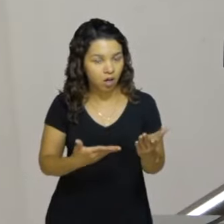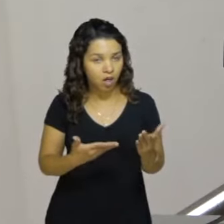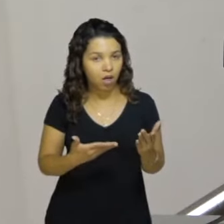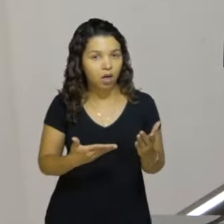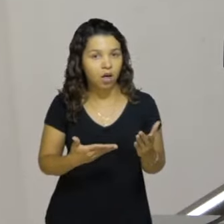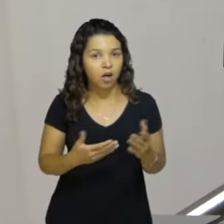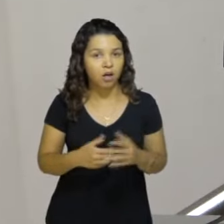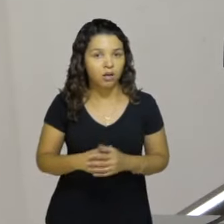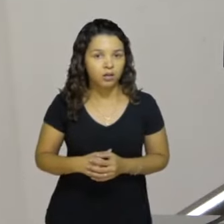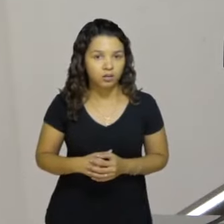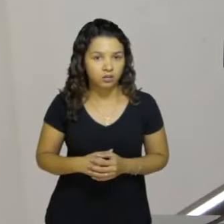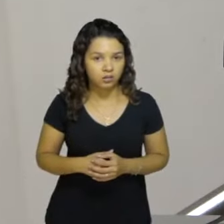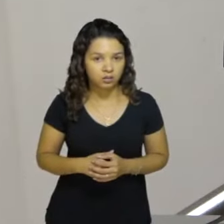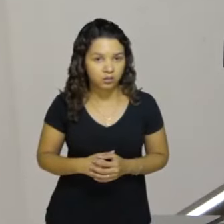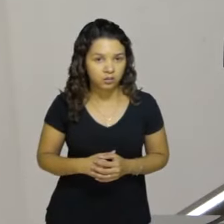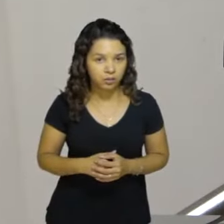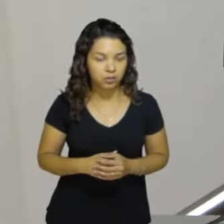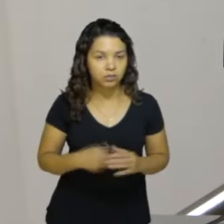daquele de Tijucas